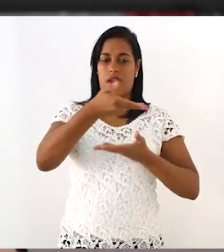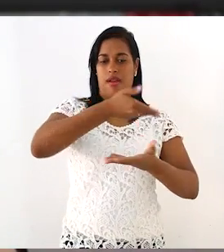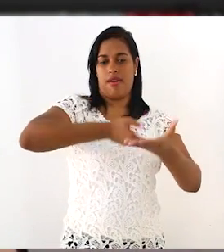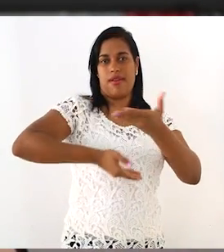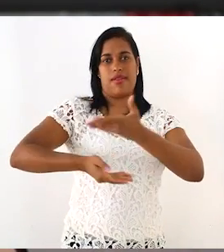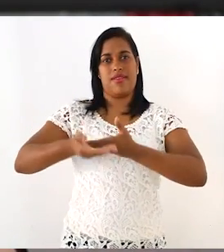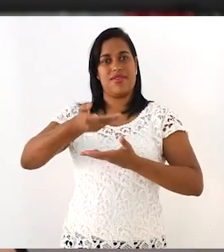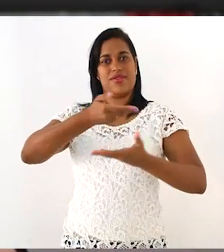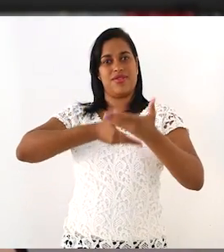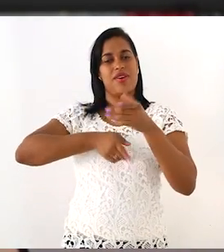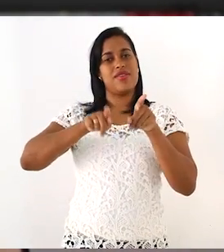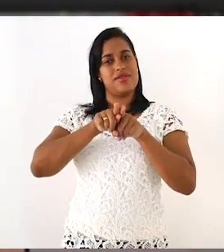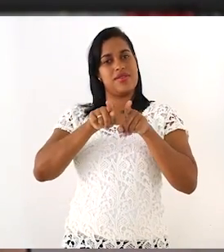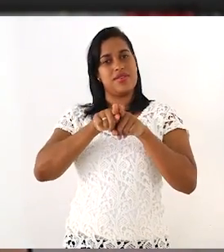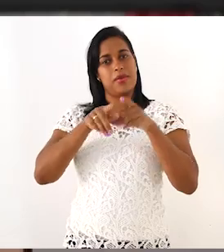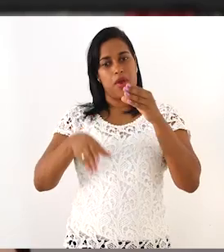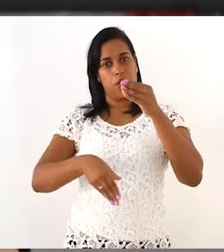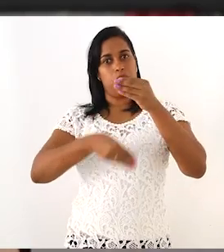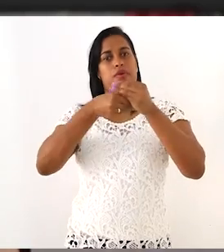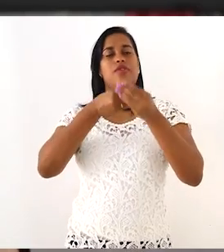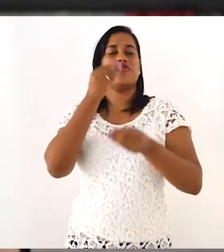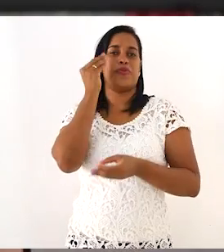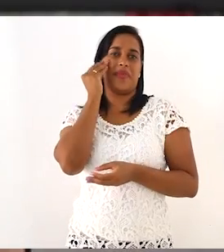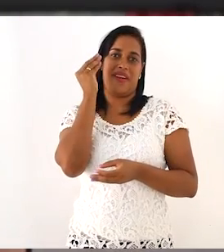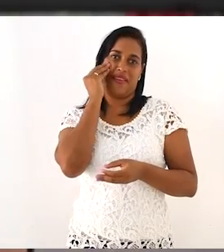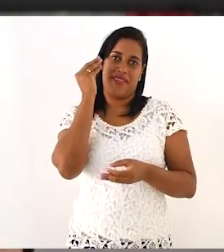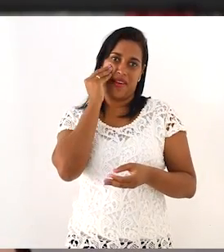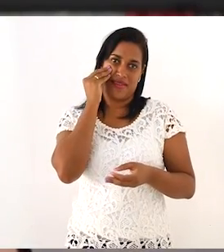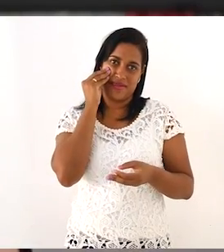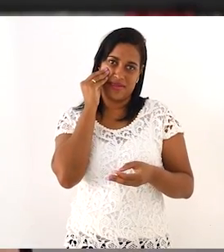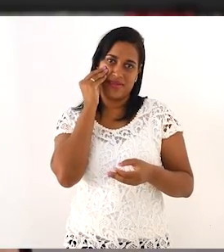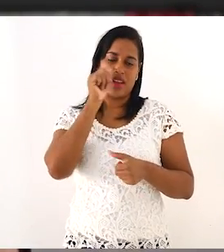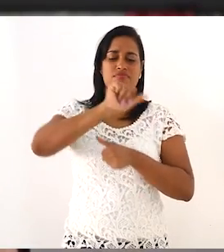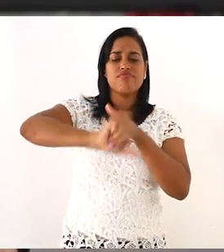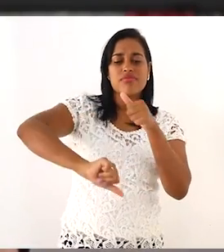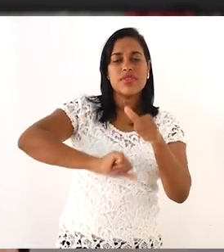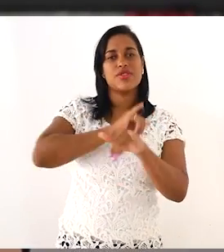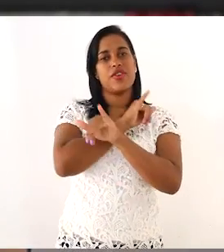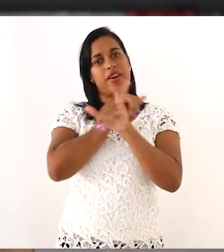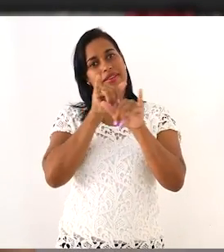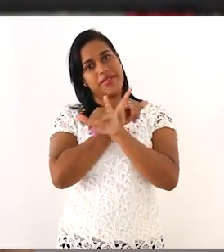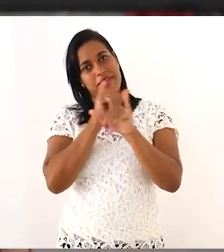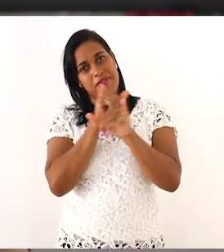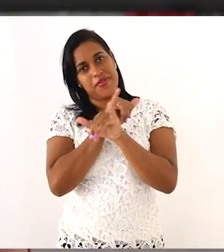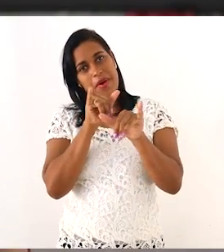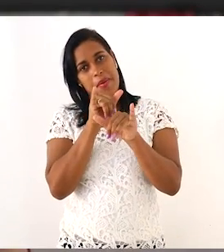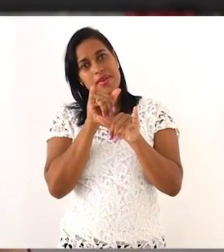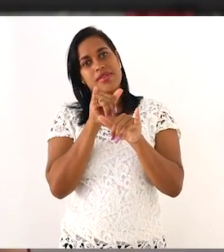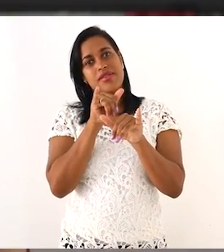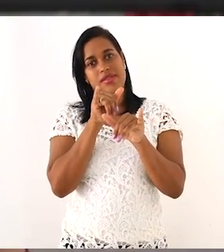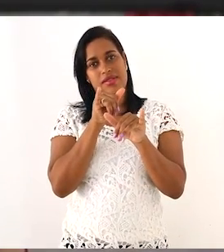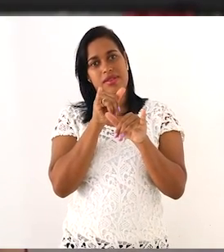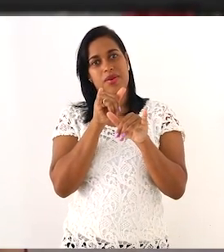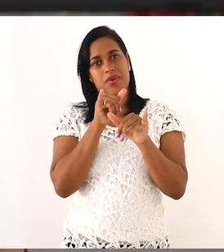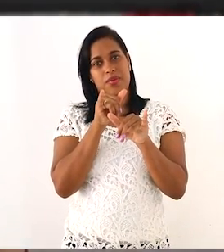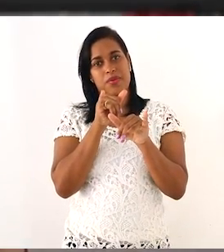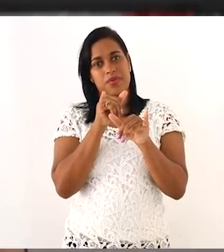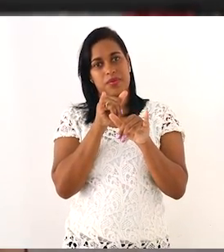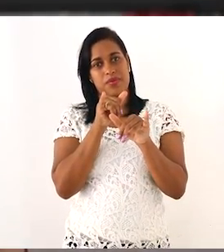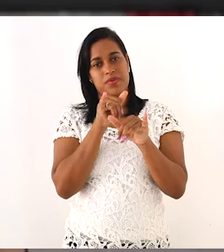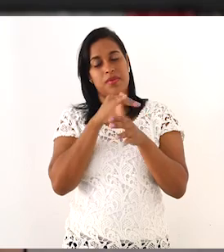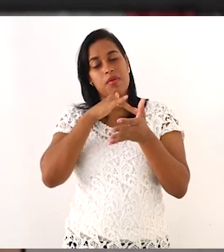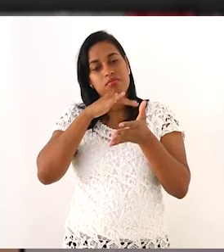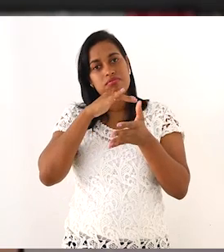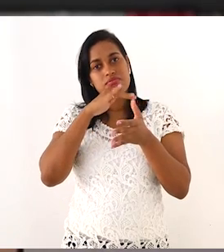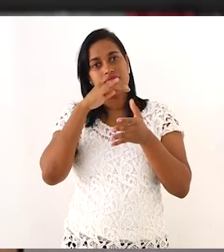somar experiências. Ela promove a troca de informação entre a fonte, que é o emissor da